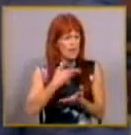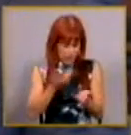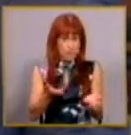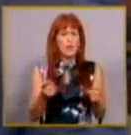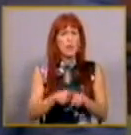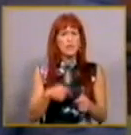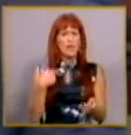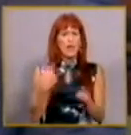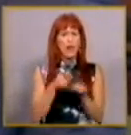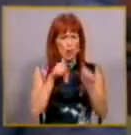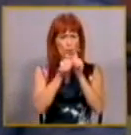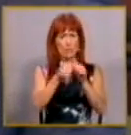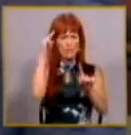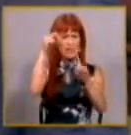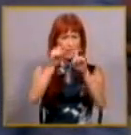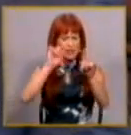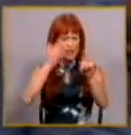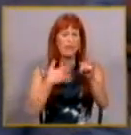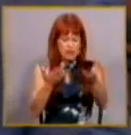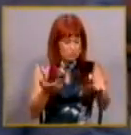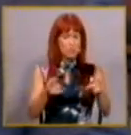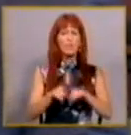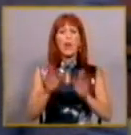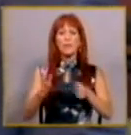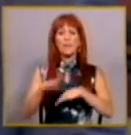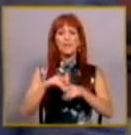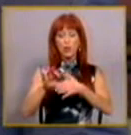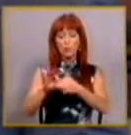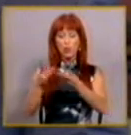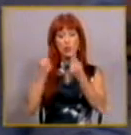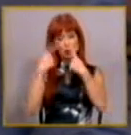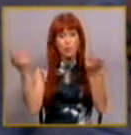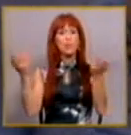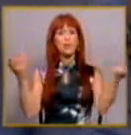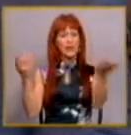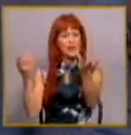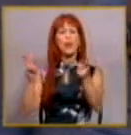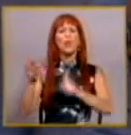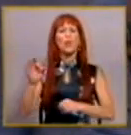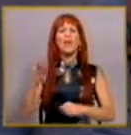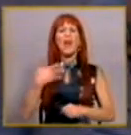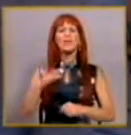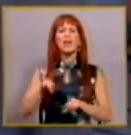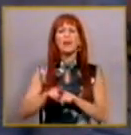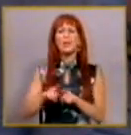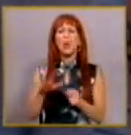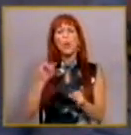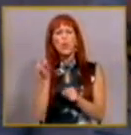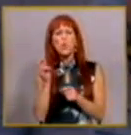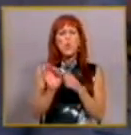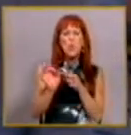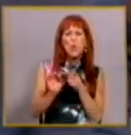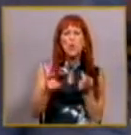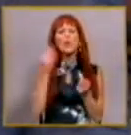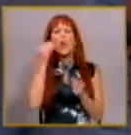causa que é preciso cumprir com as metas do déficit, nunca pôs em causa que é preciso fazer a consolidação das contas públicas. Portanto, o que é que o PS tivesse, porventura, um ou outro aspecto como